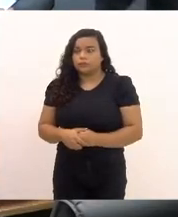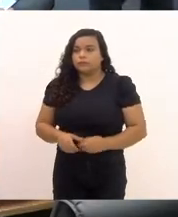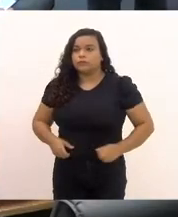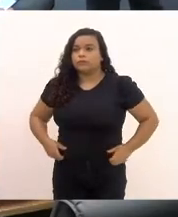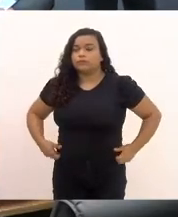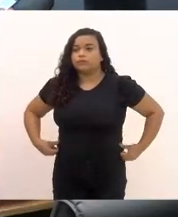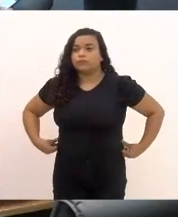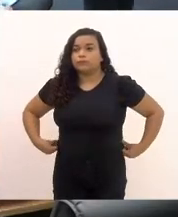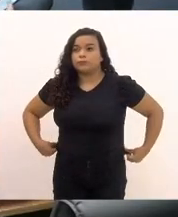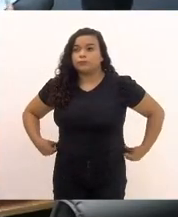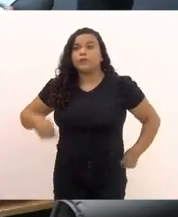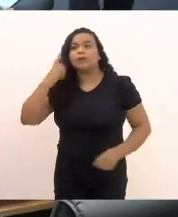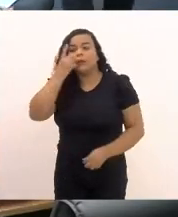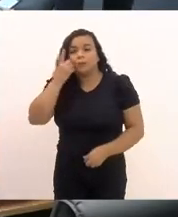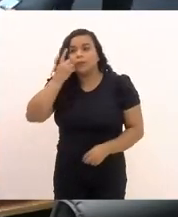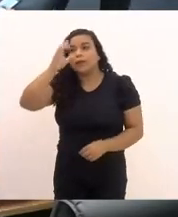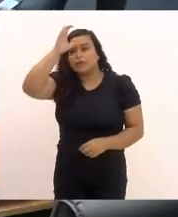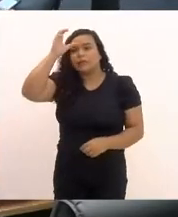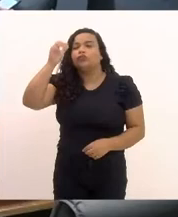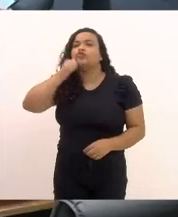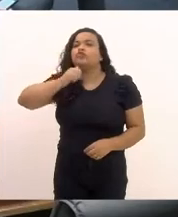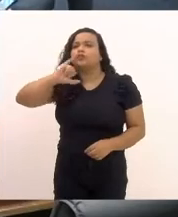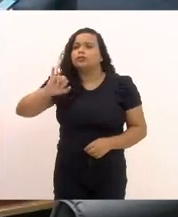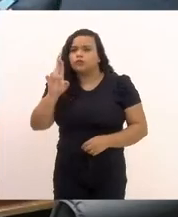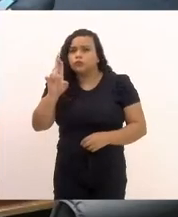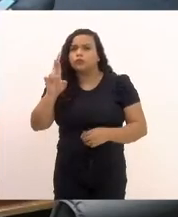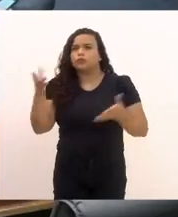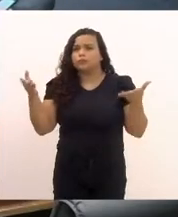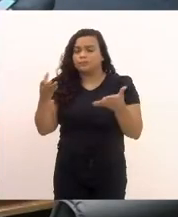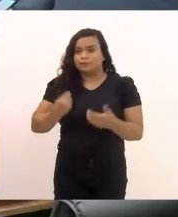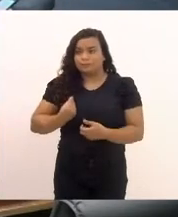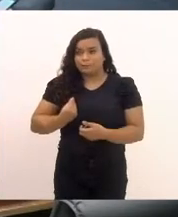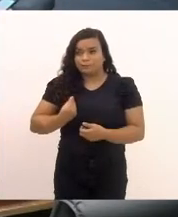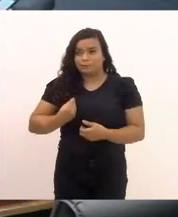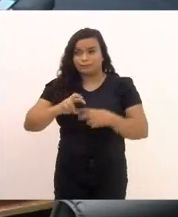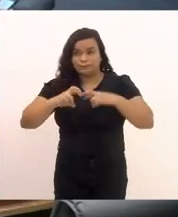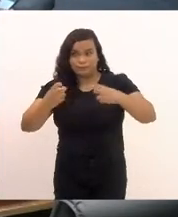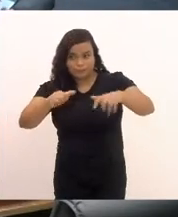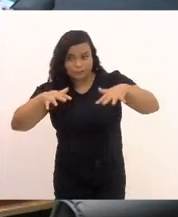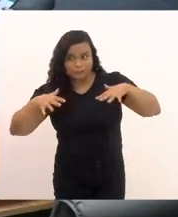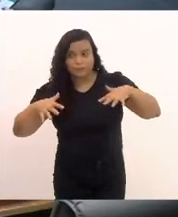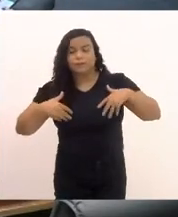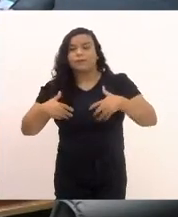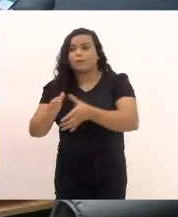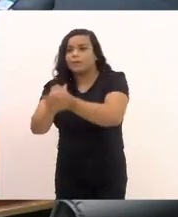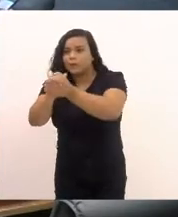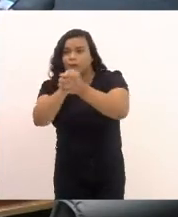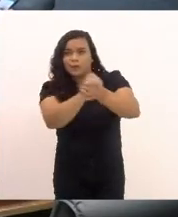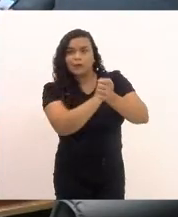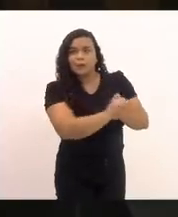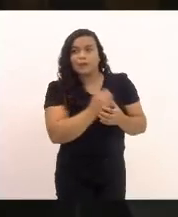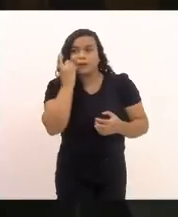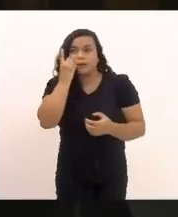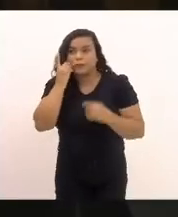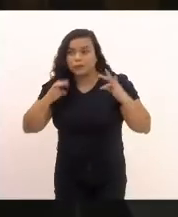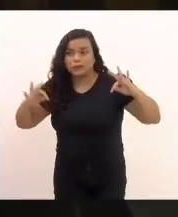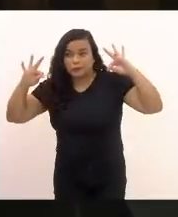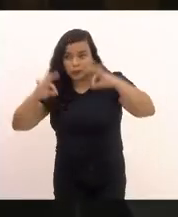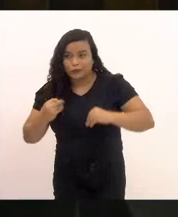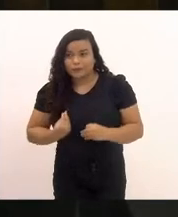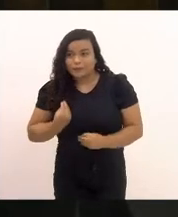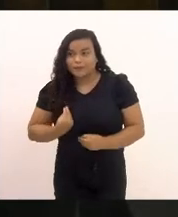preside a nossa sessão plenária de hoje. Eu quero saudar os deputados, as deputadas